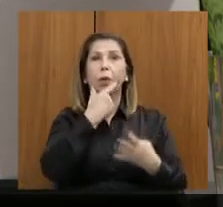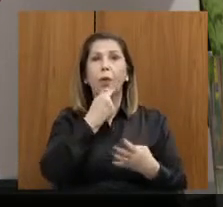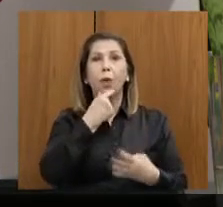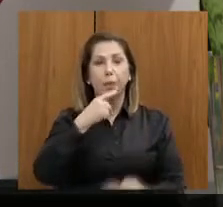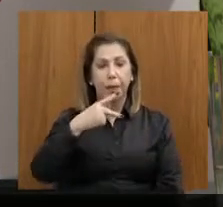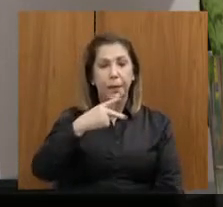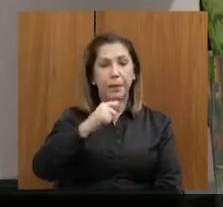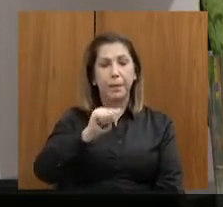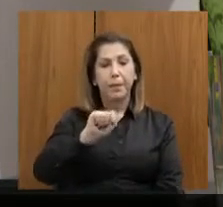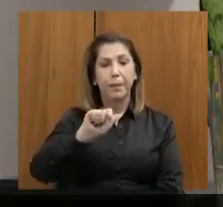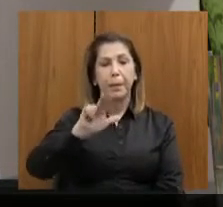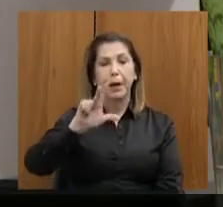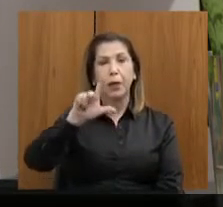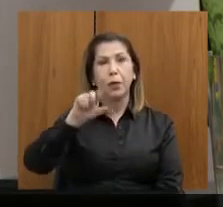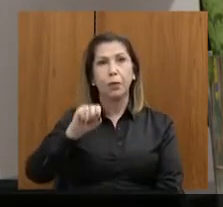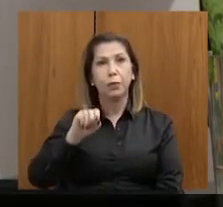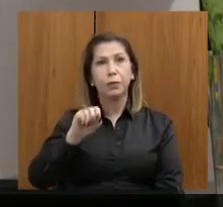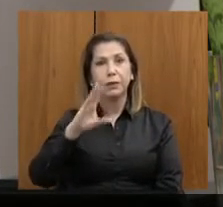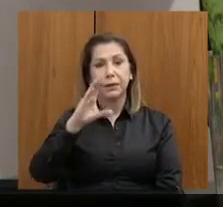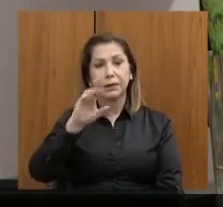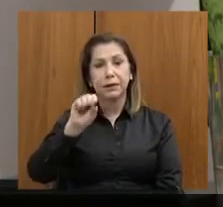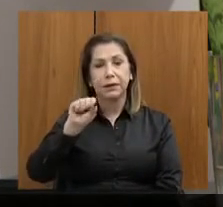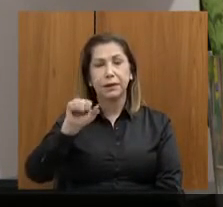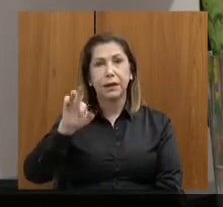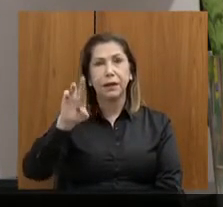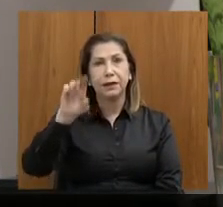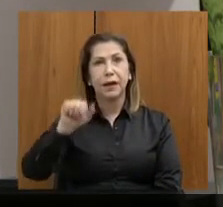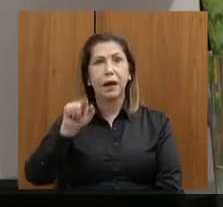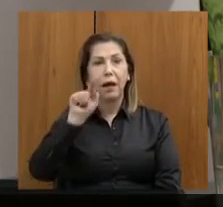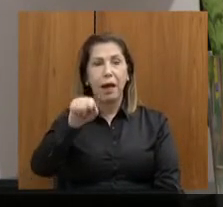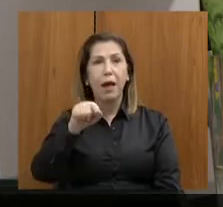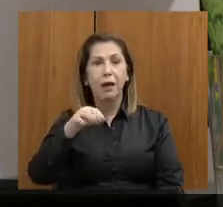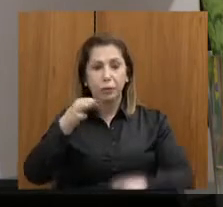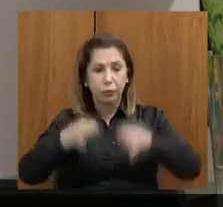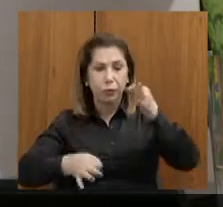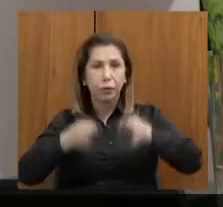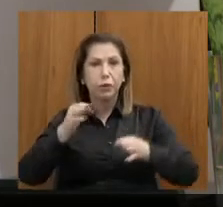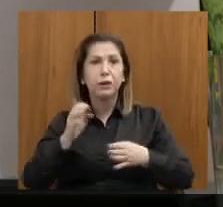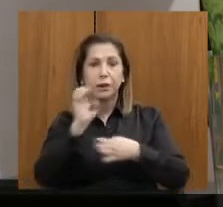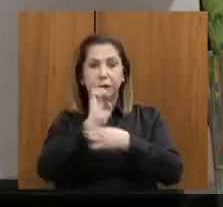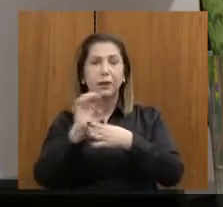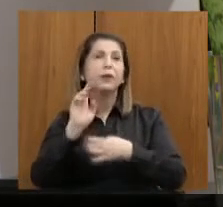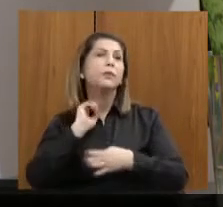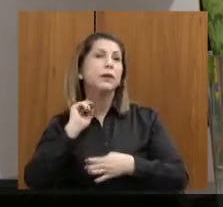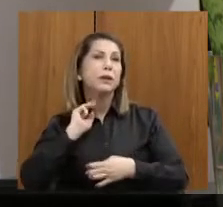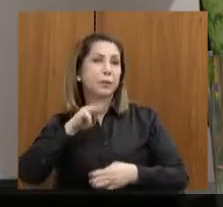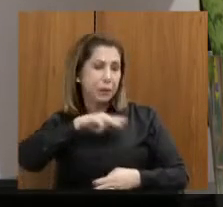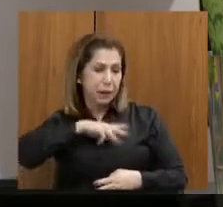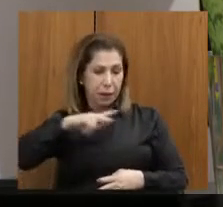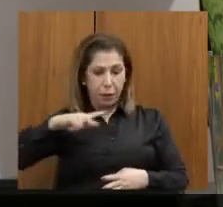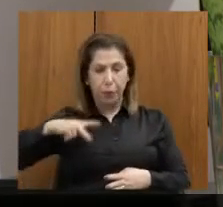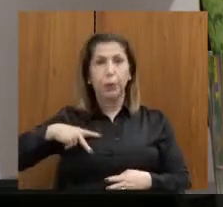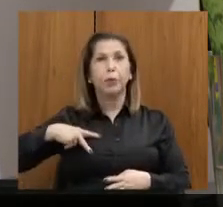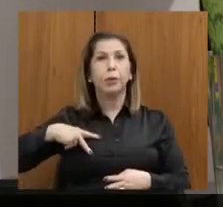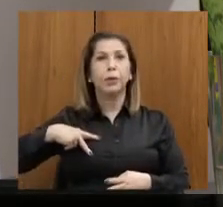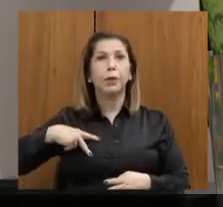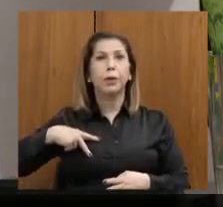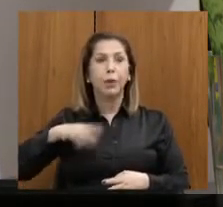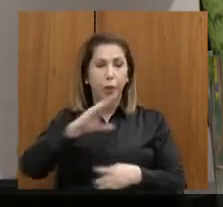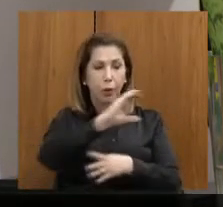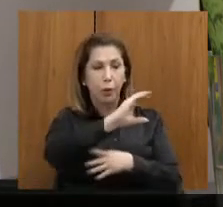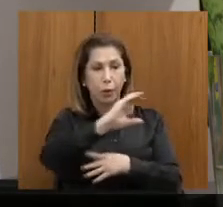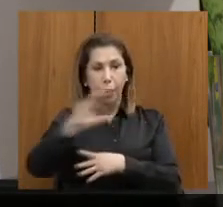Vicente de Lima coordenador da procuradoria geral de Justiça do Estado de Minas Gerais Ministério Público